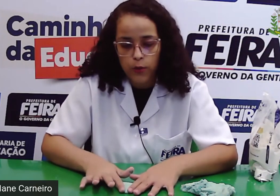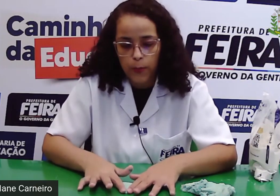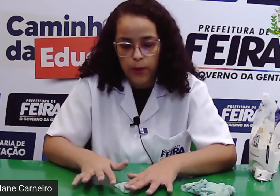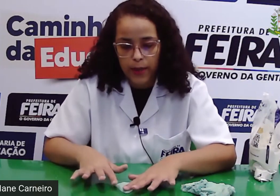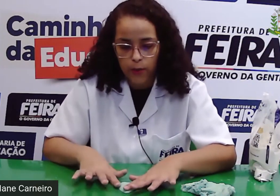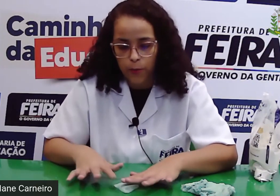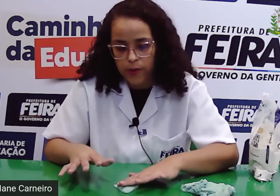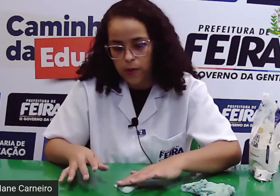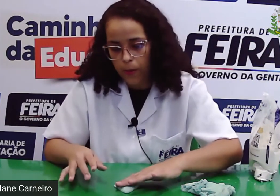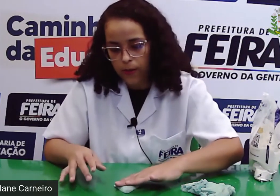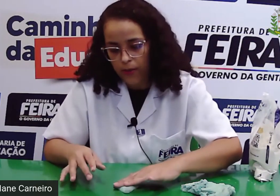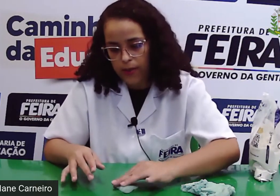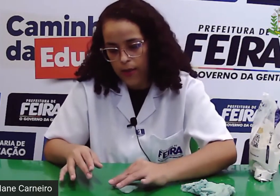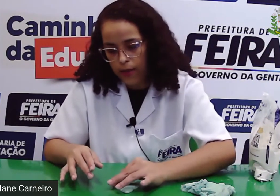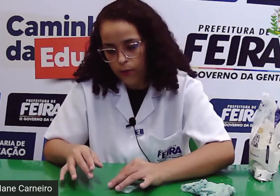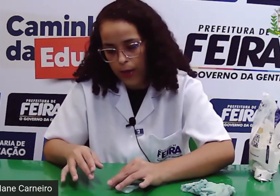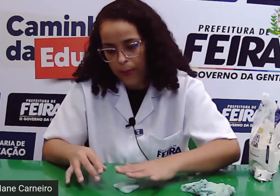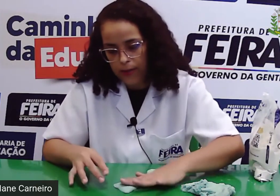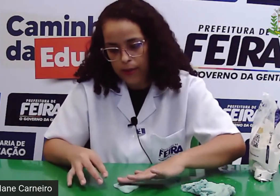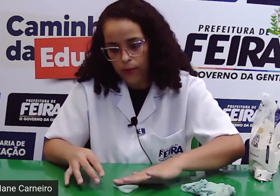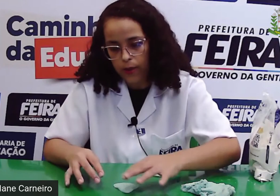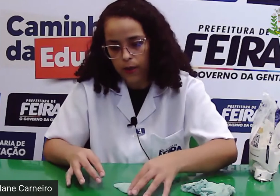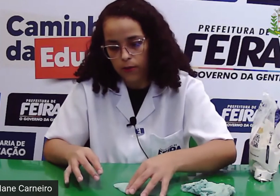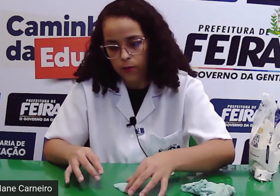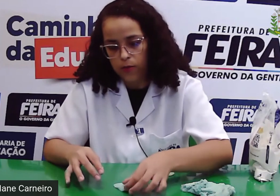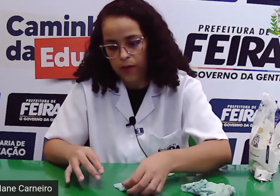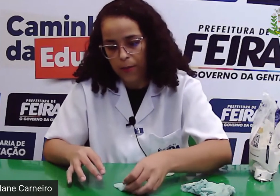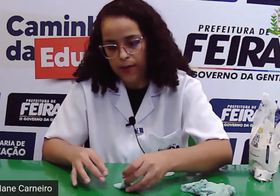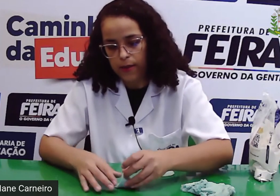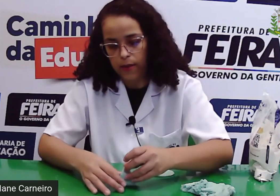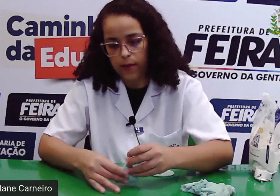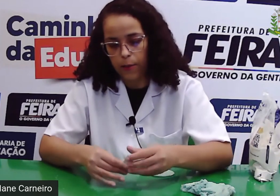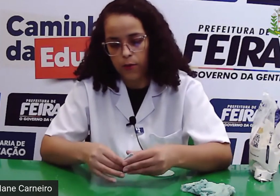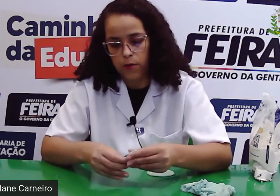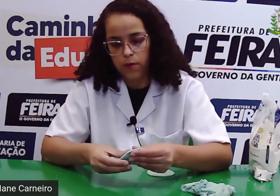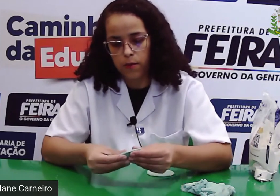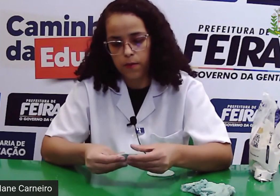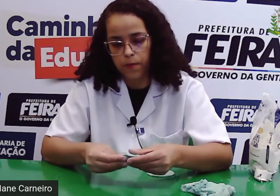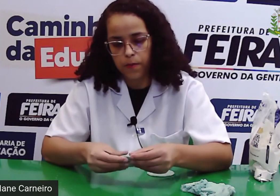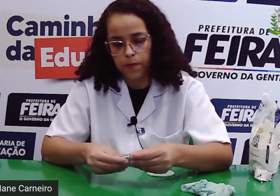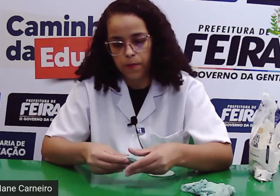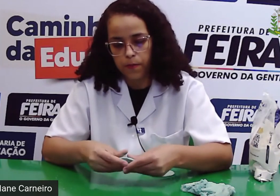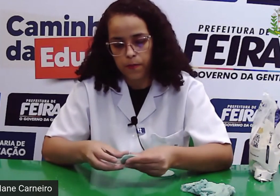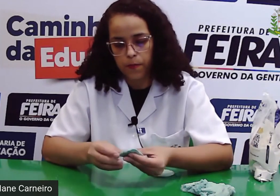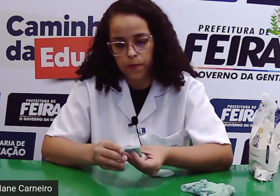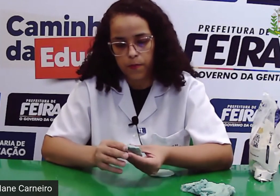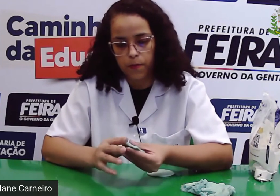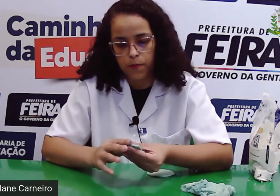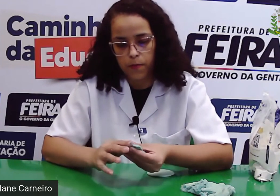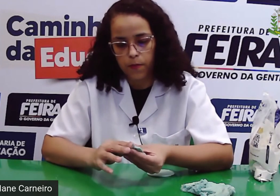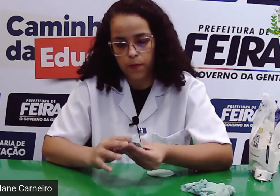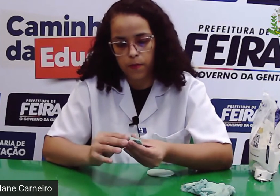dar um outro modelo como vocês podem fazer aí, representar o triângulo, usando a massinha, tá bom?